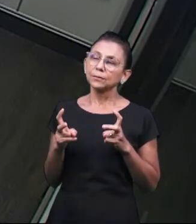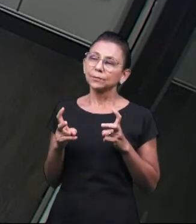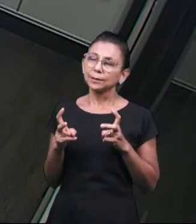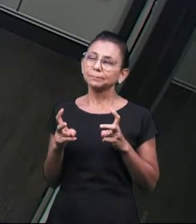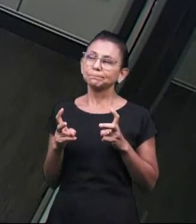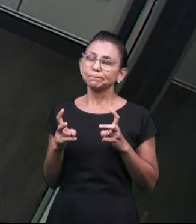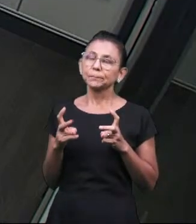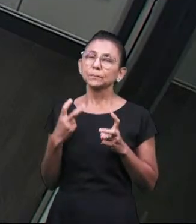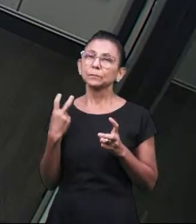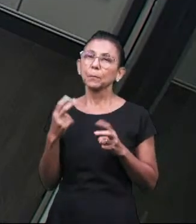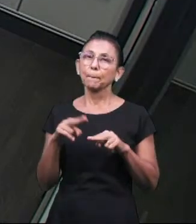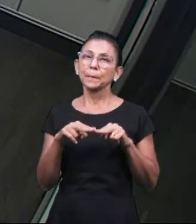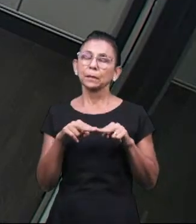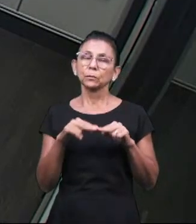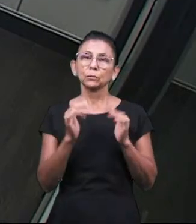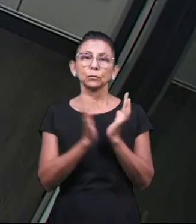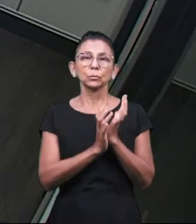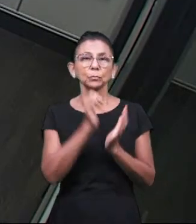Quanto mais